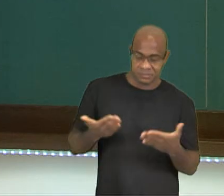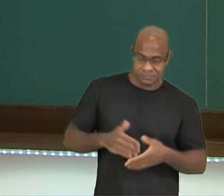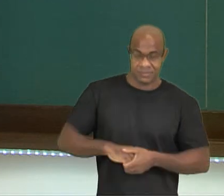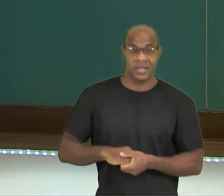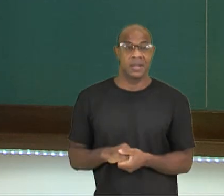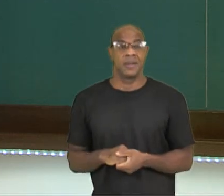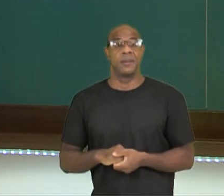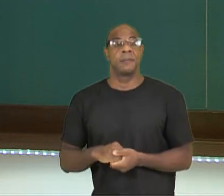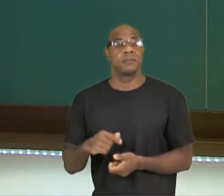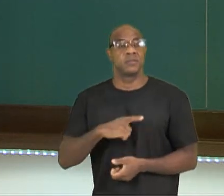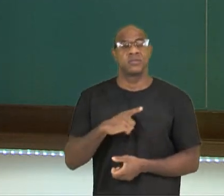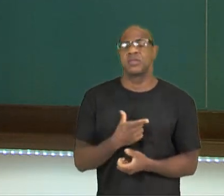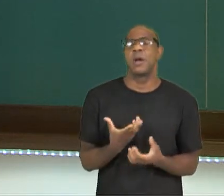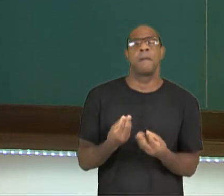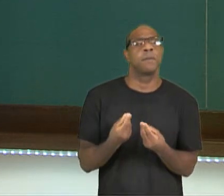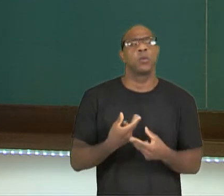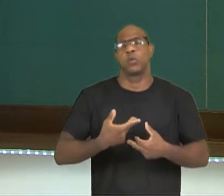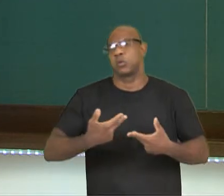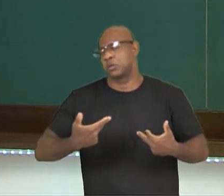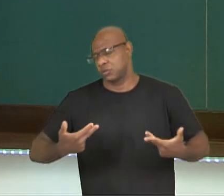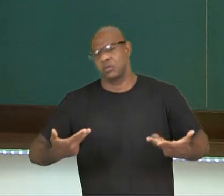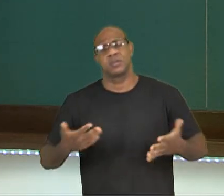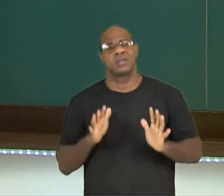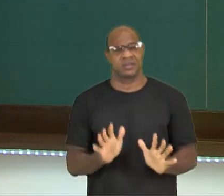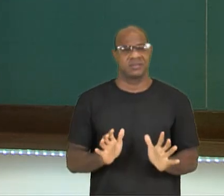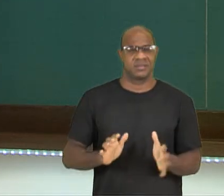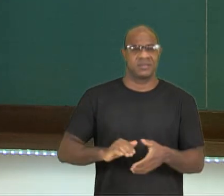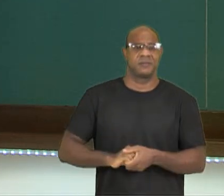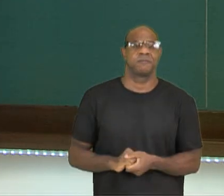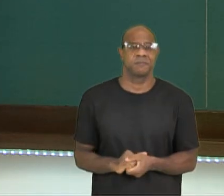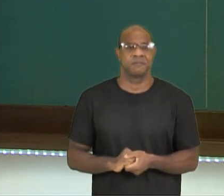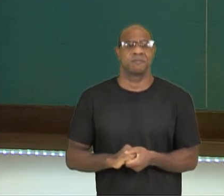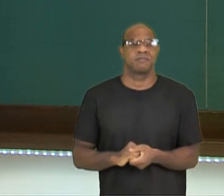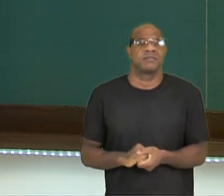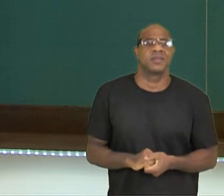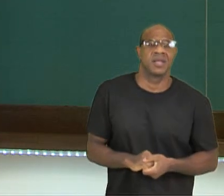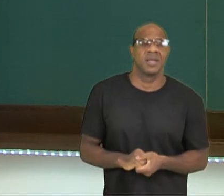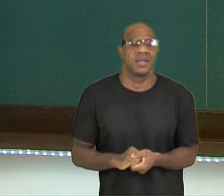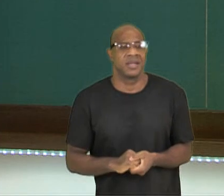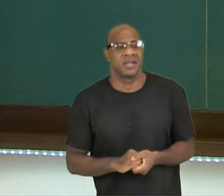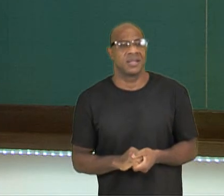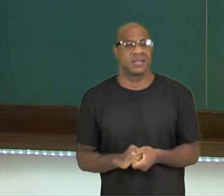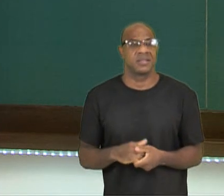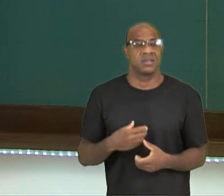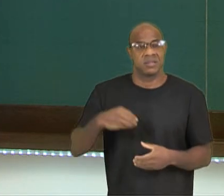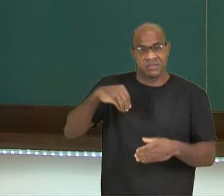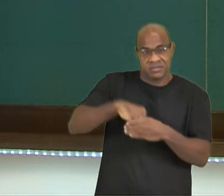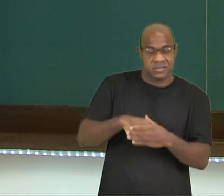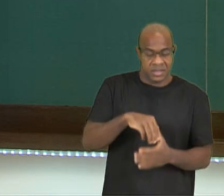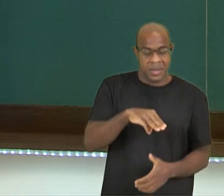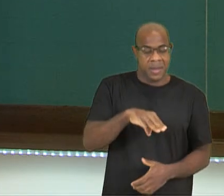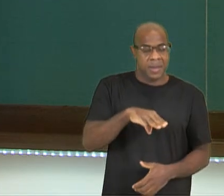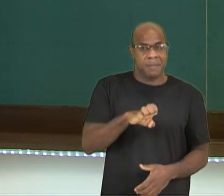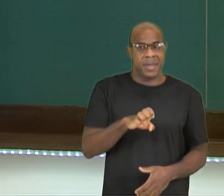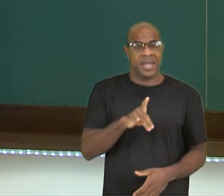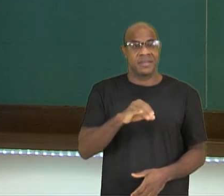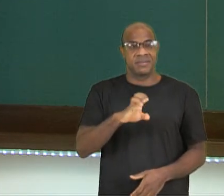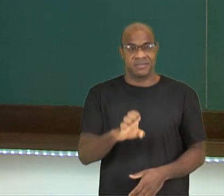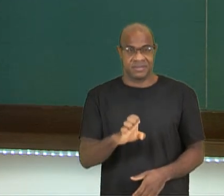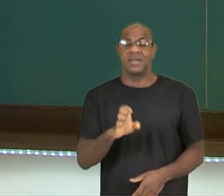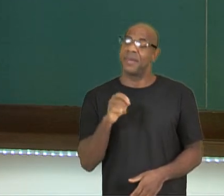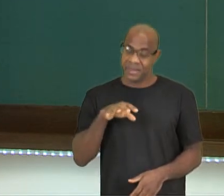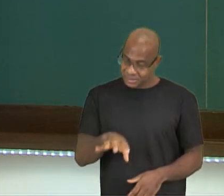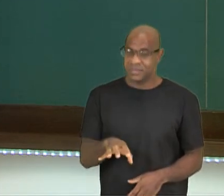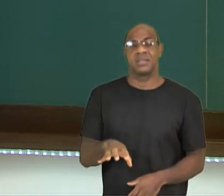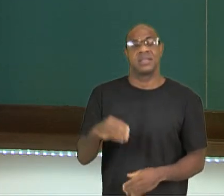dentro do seio do catolicismo, muitos dos Borgias, muitos de parentes de rei da